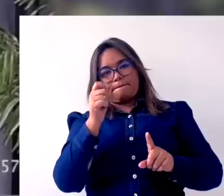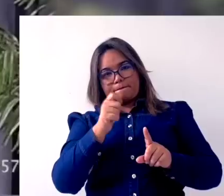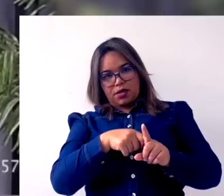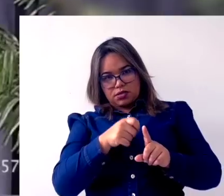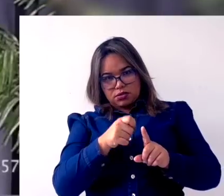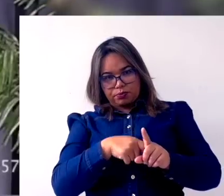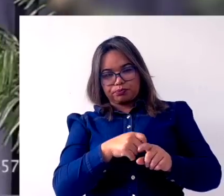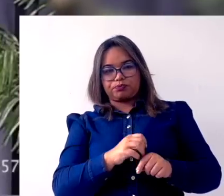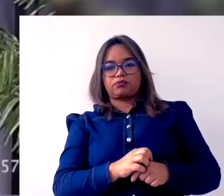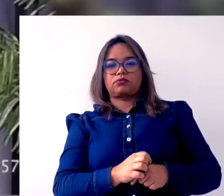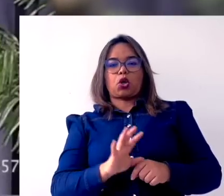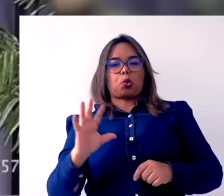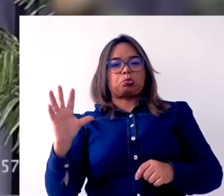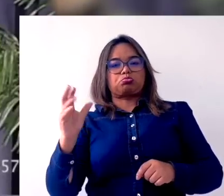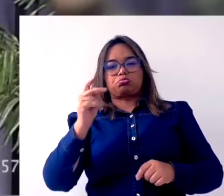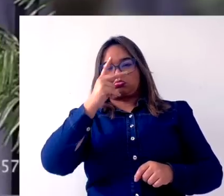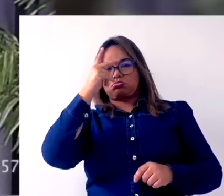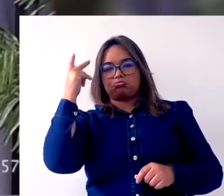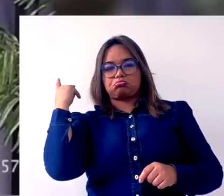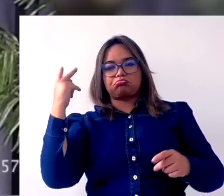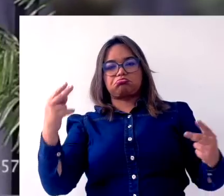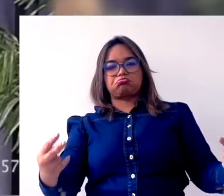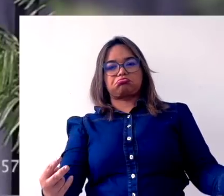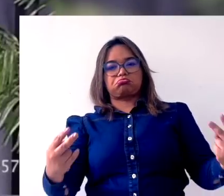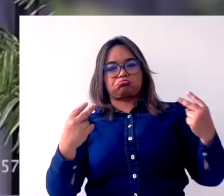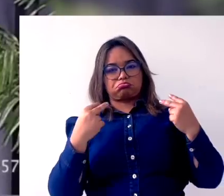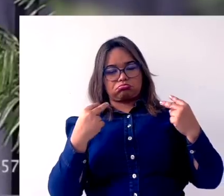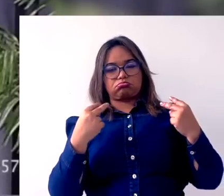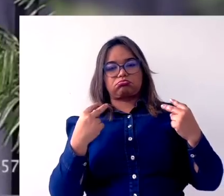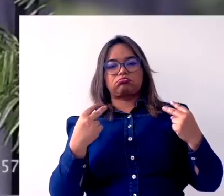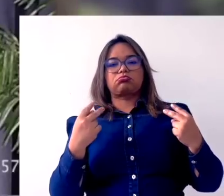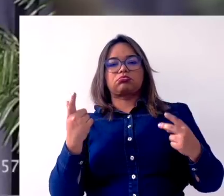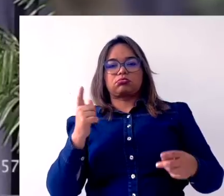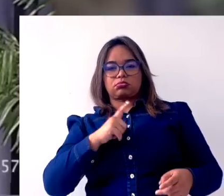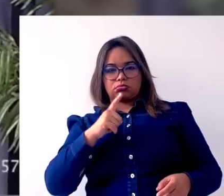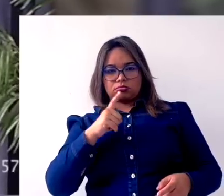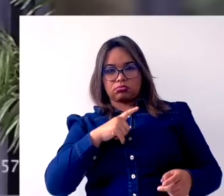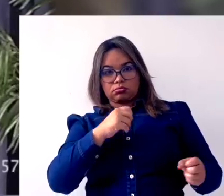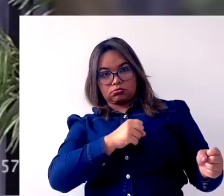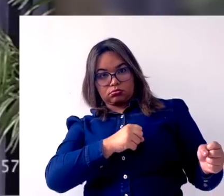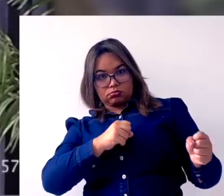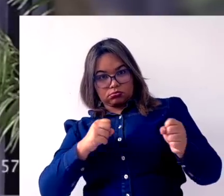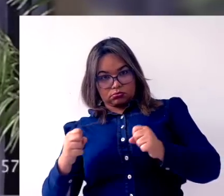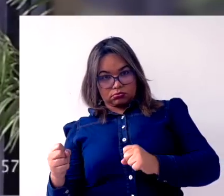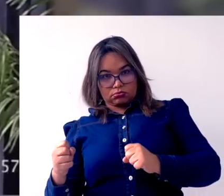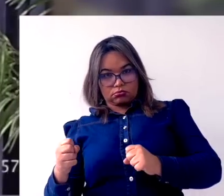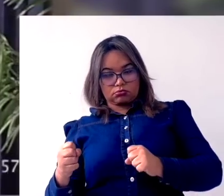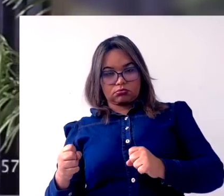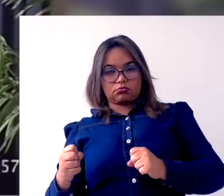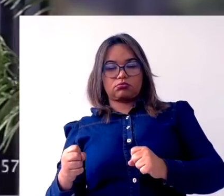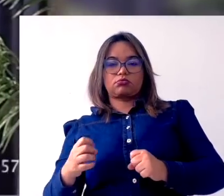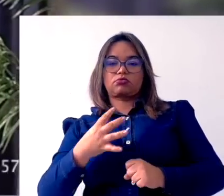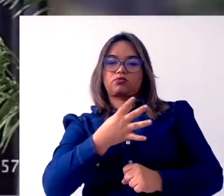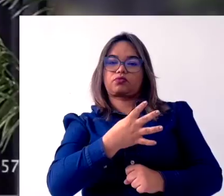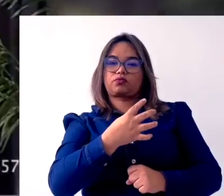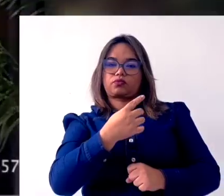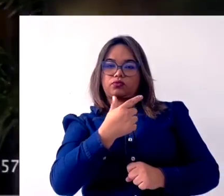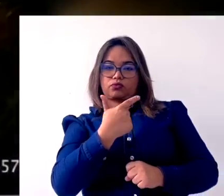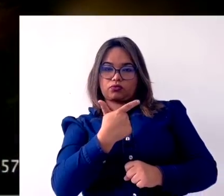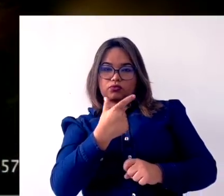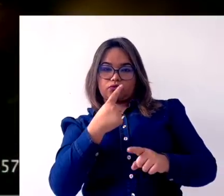isso abertamente, publicamente, durante aqueles 42 meses proféticos. 42